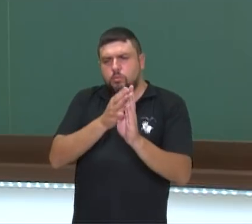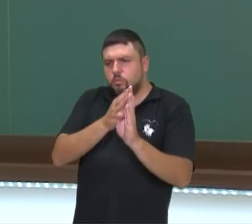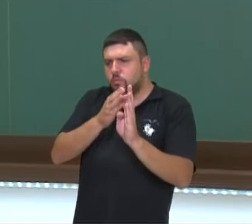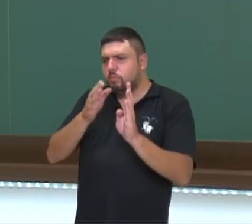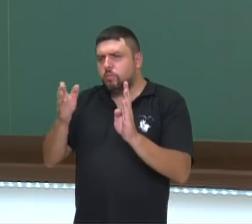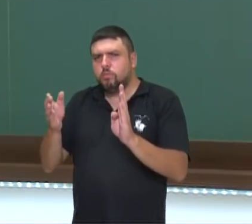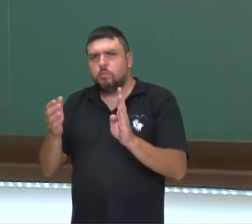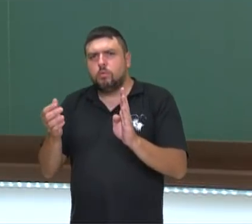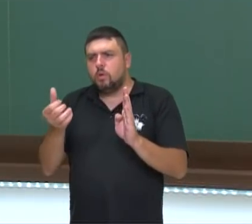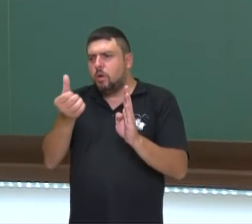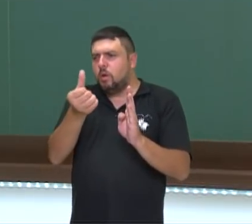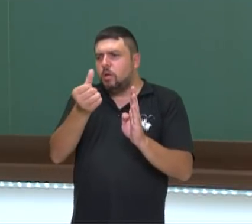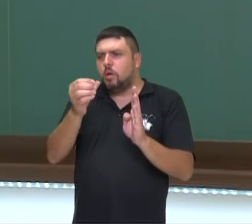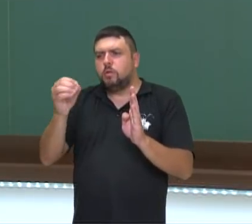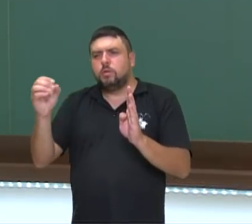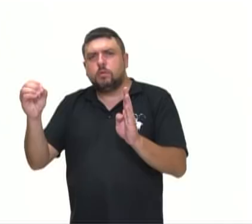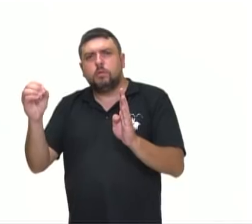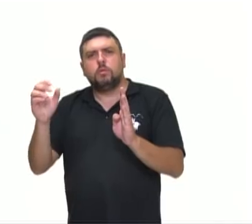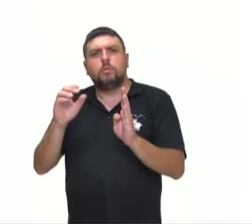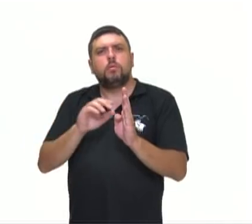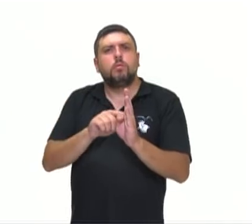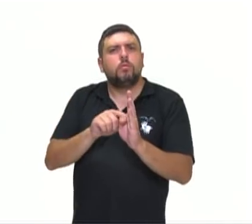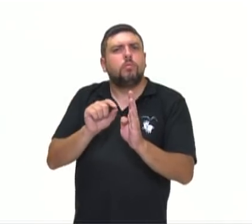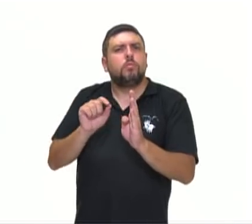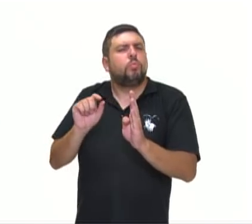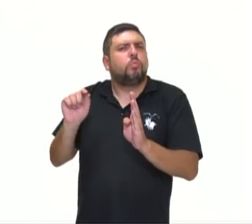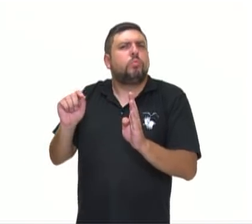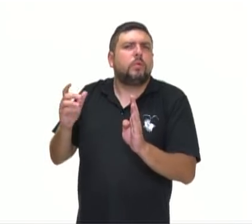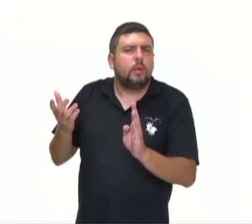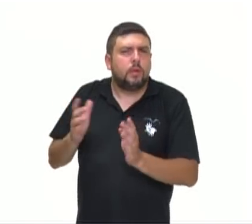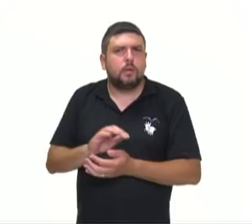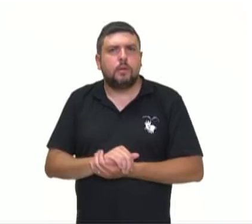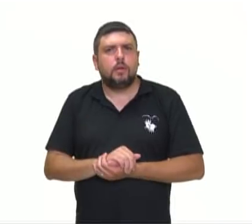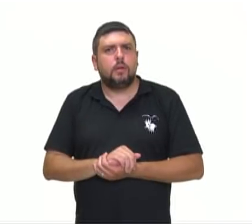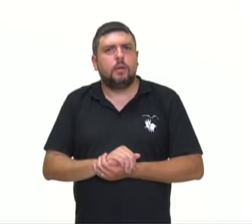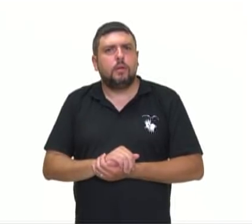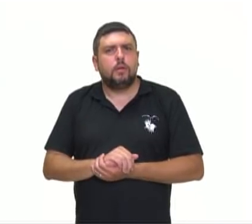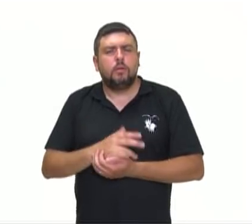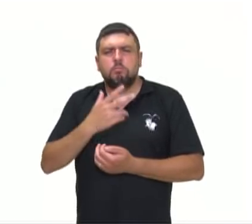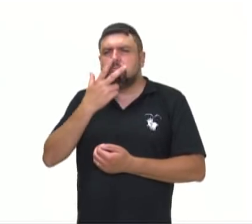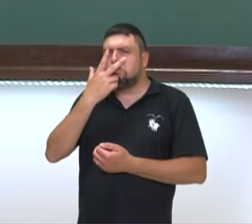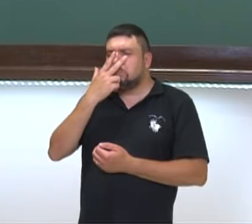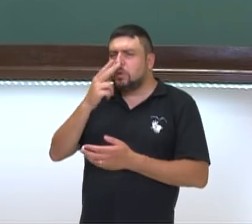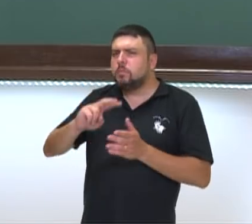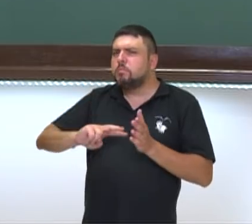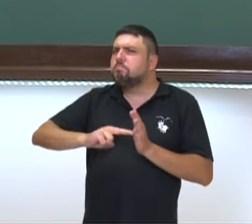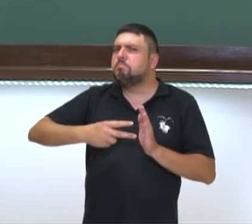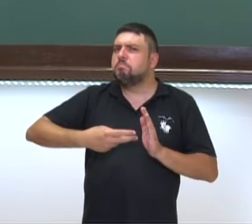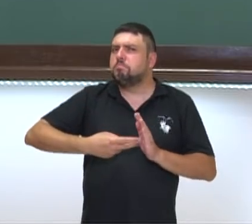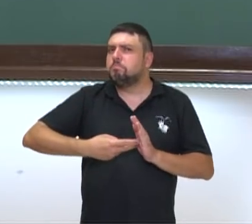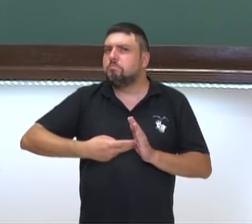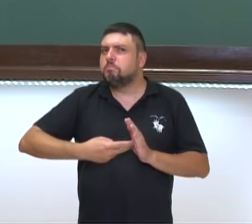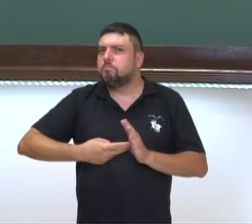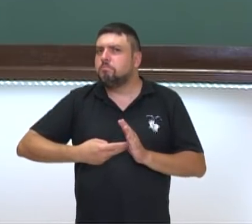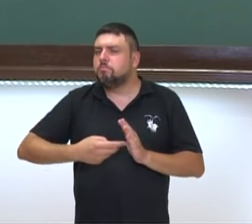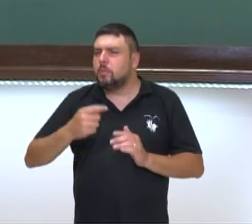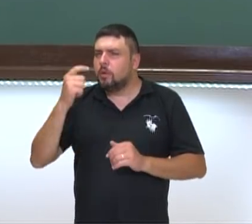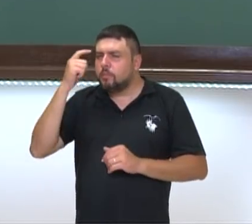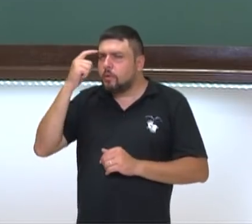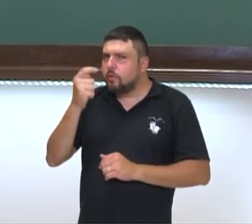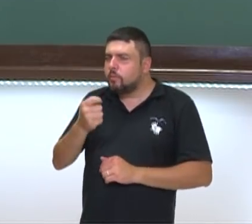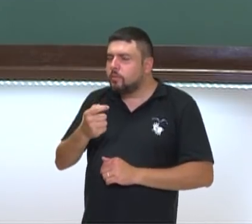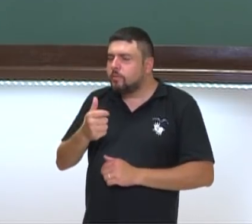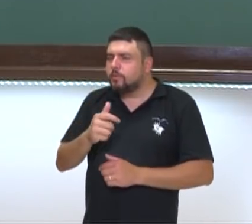600 anos depois da era cristã mais 600? O que será que isso significa? Vamos pensar um